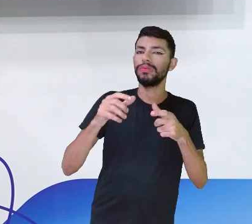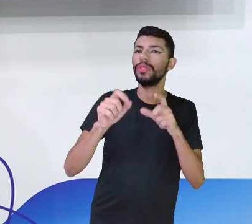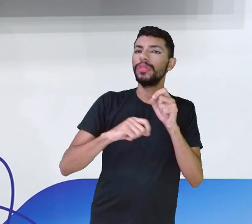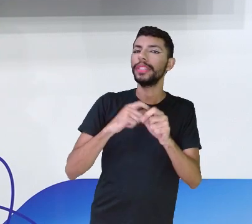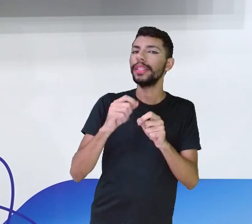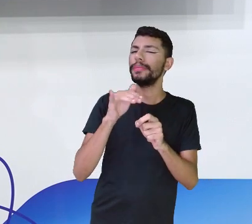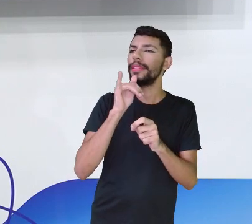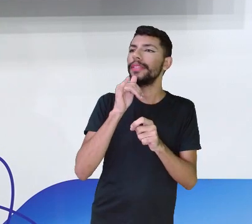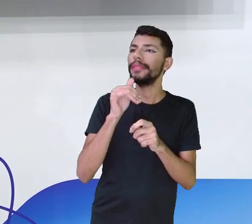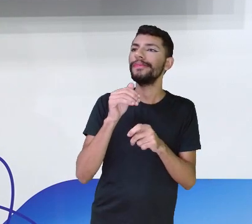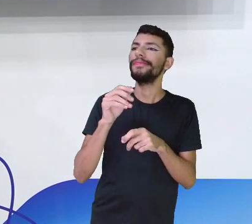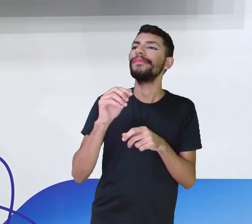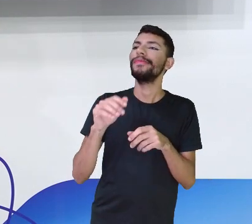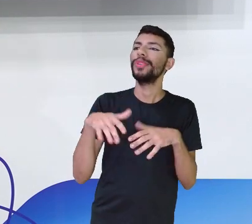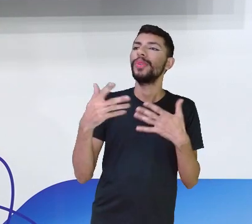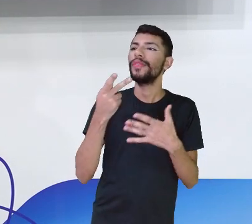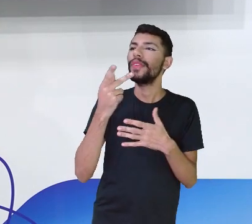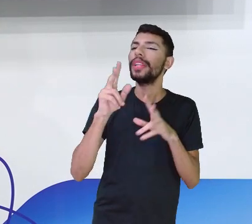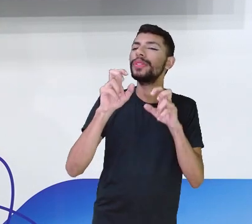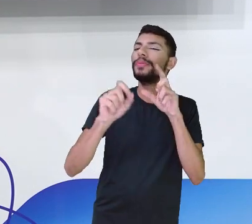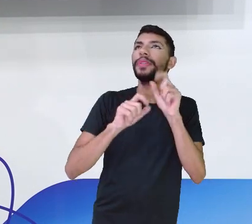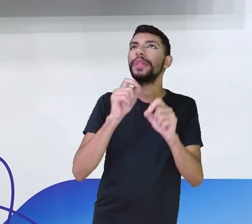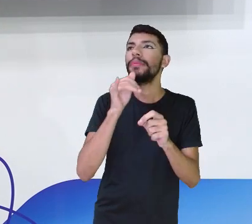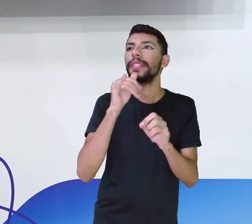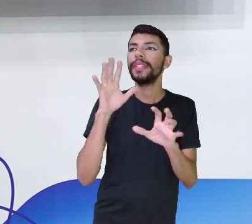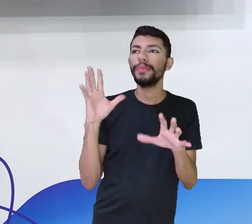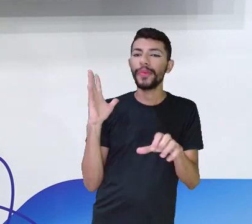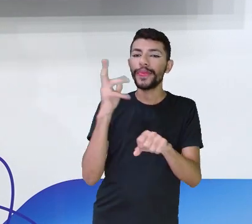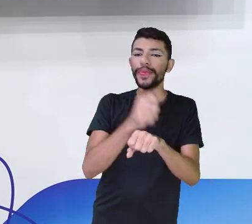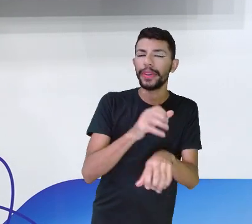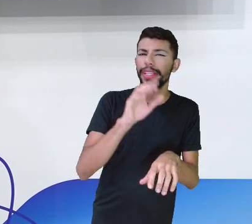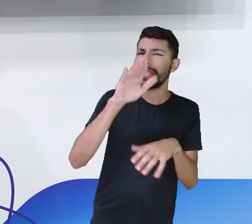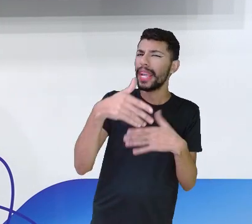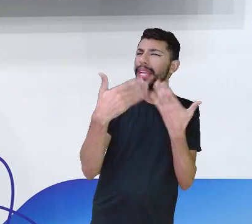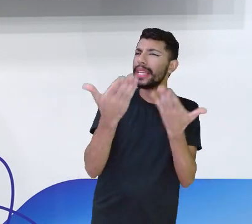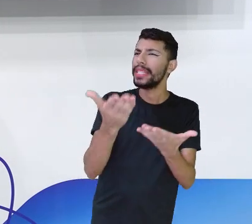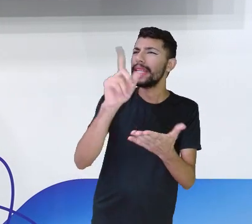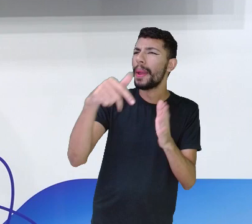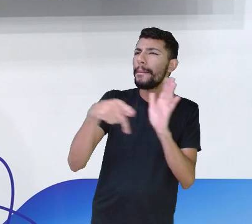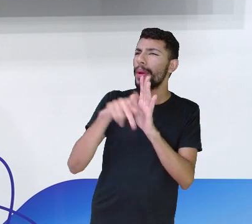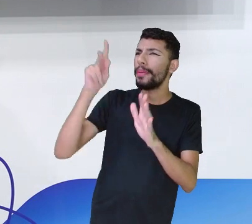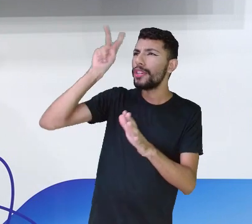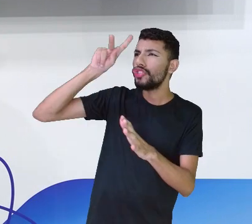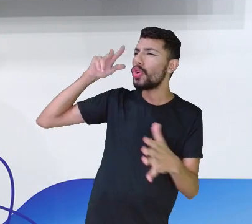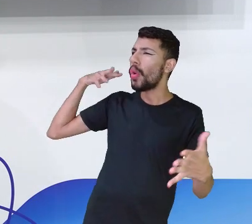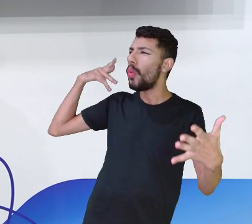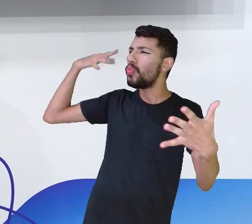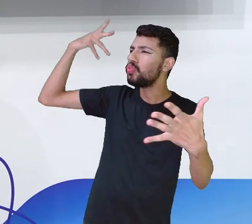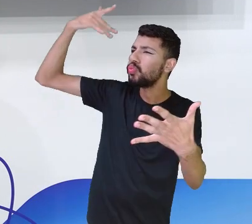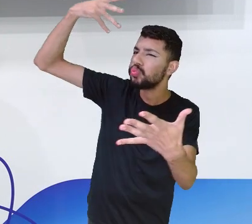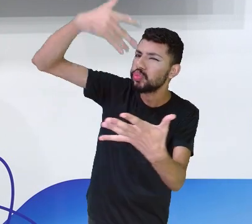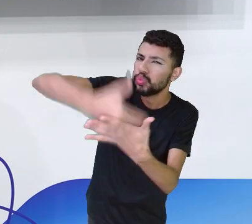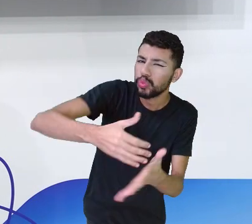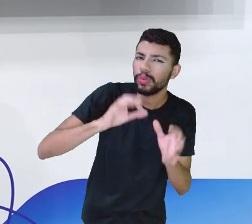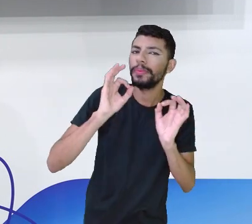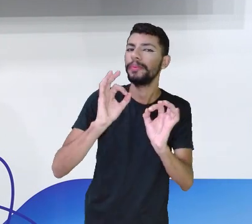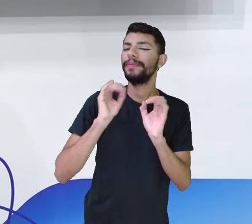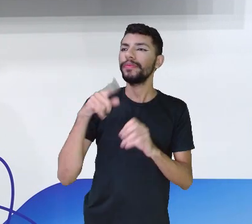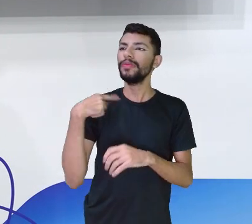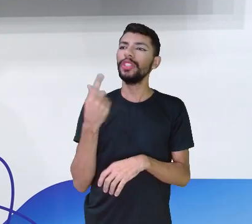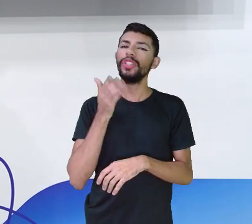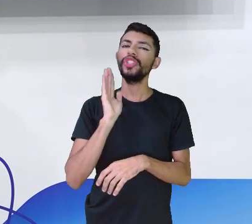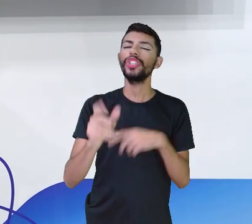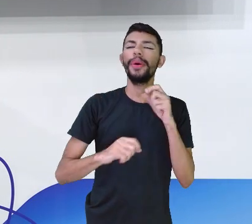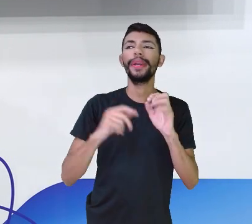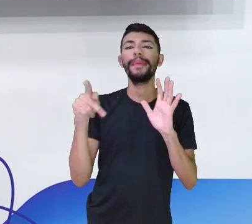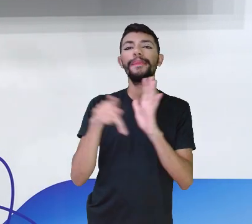a gente fala, né, da colonização, isso é histórico, né? Isso já é uma questão que a gente fala